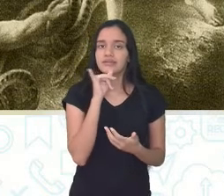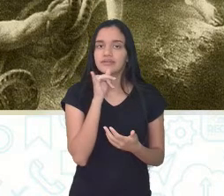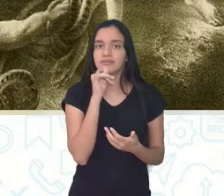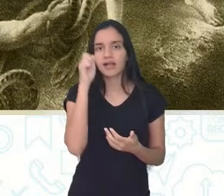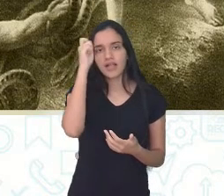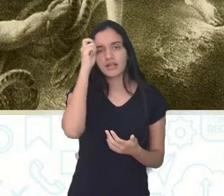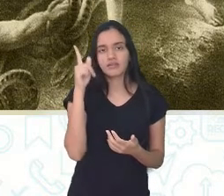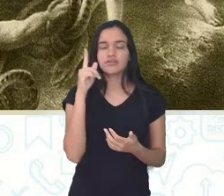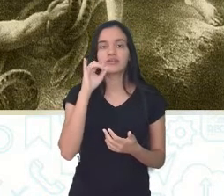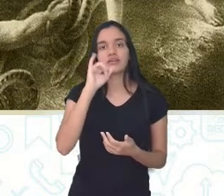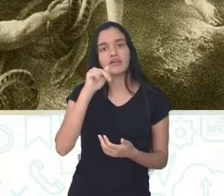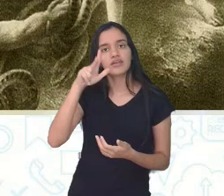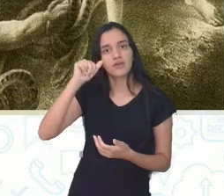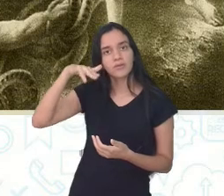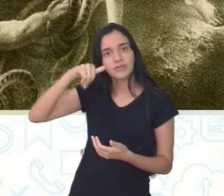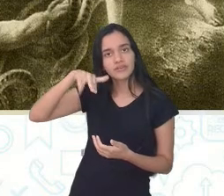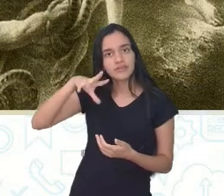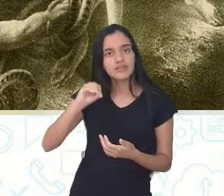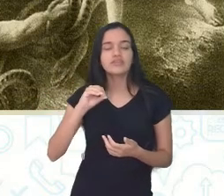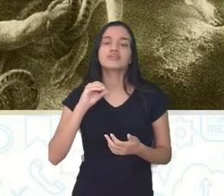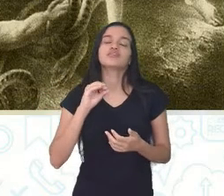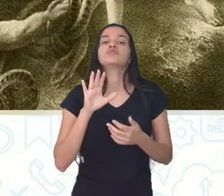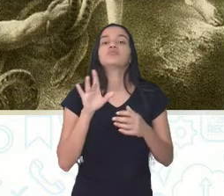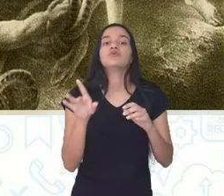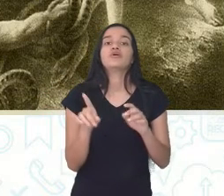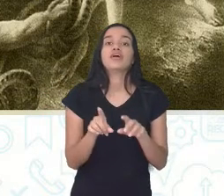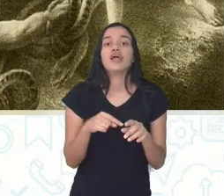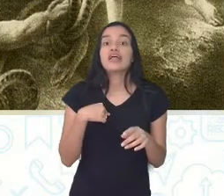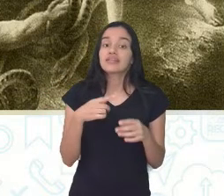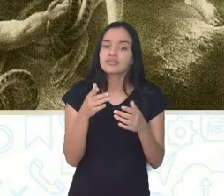ideais iluministas de Montesquieu,